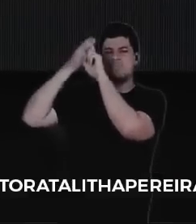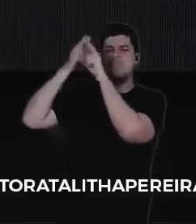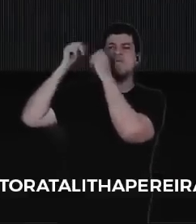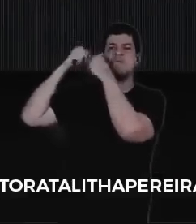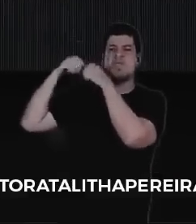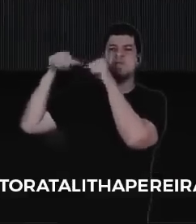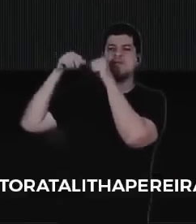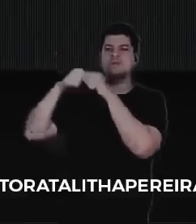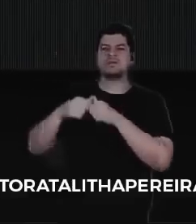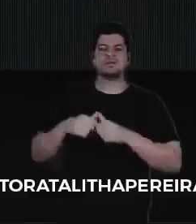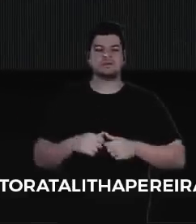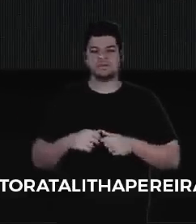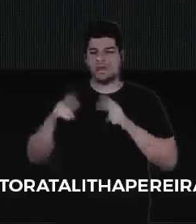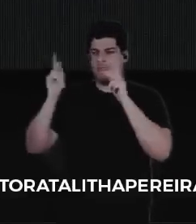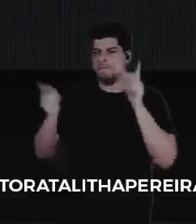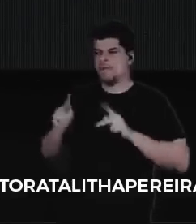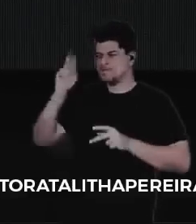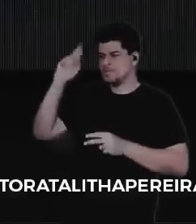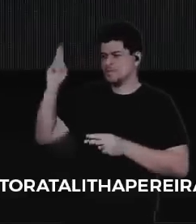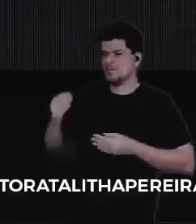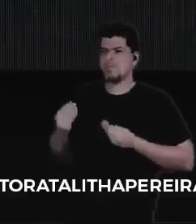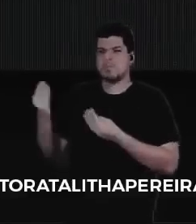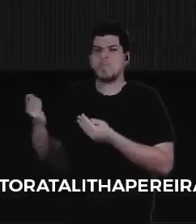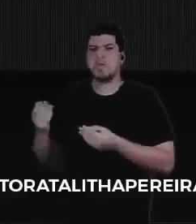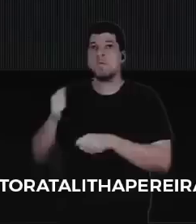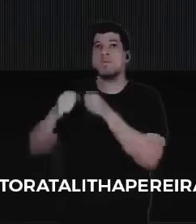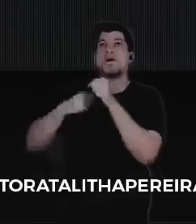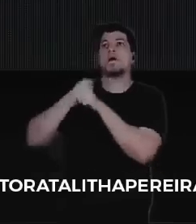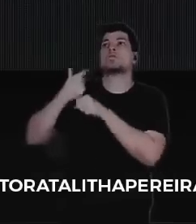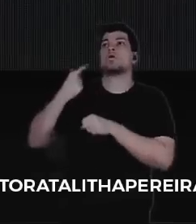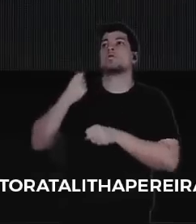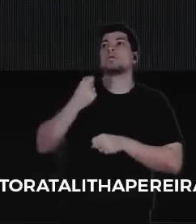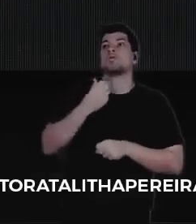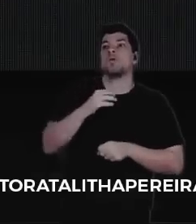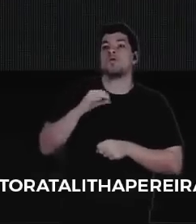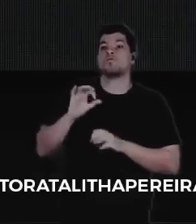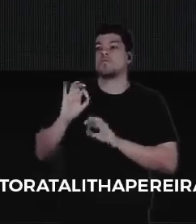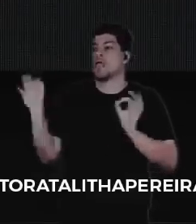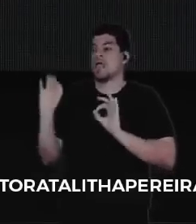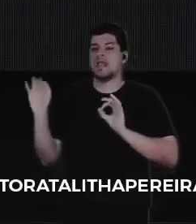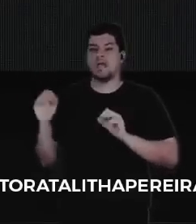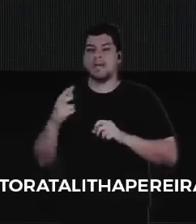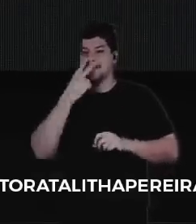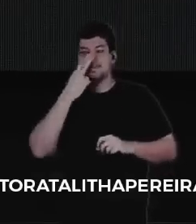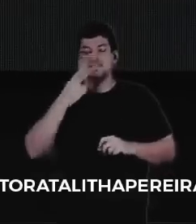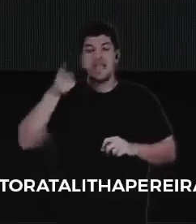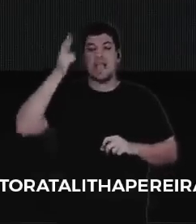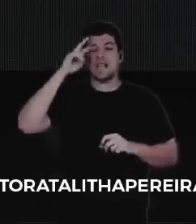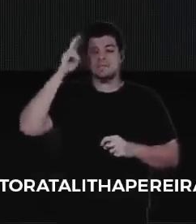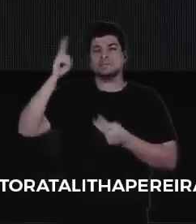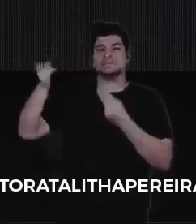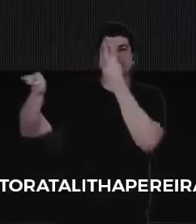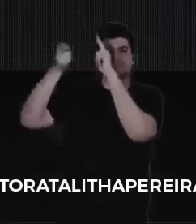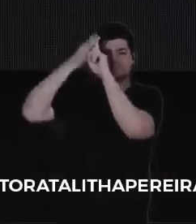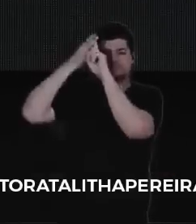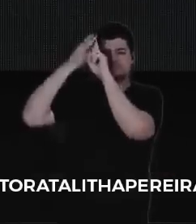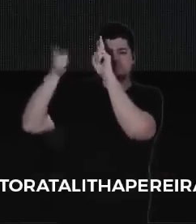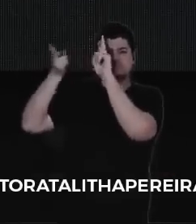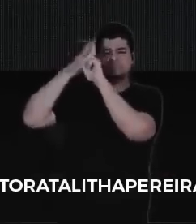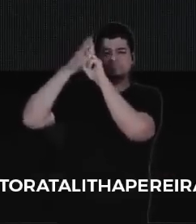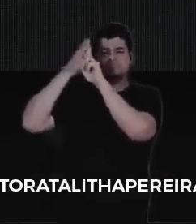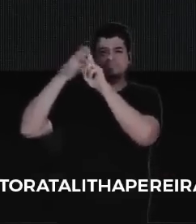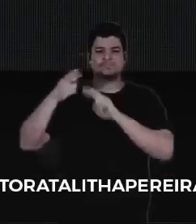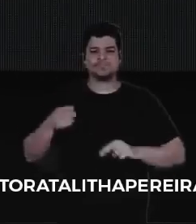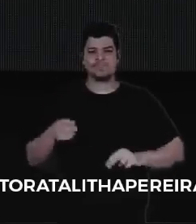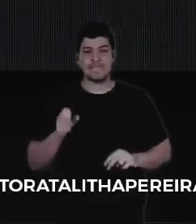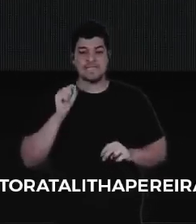Você não deu a paz do Senhor para a pessoa em 2009, até hoje a pessoa lembra. Quando ela se encontra com você, ela fica